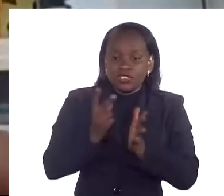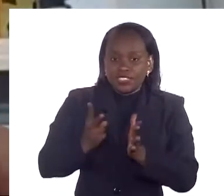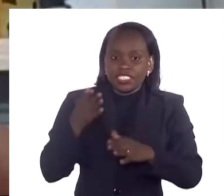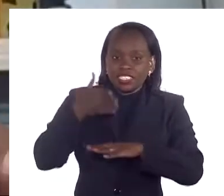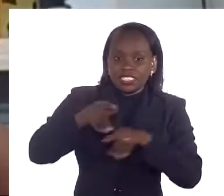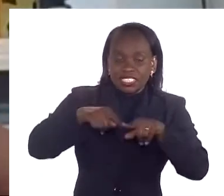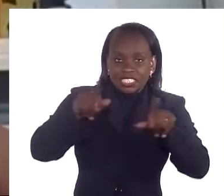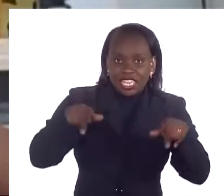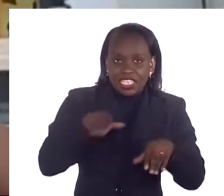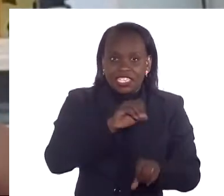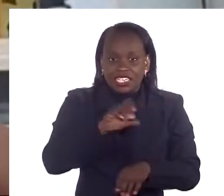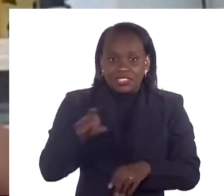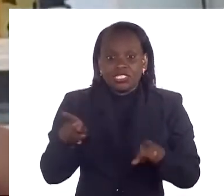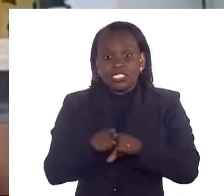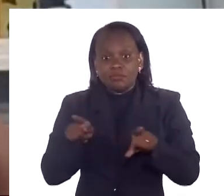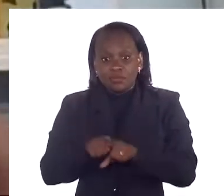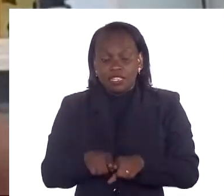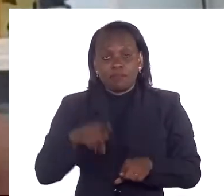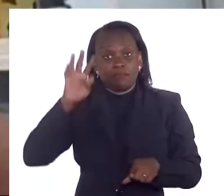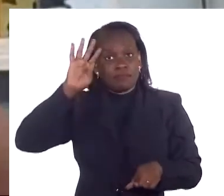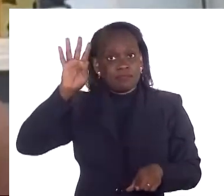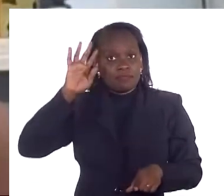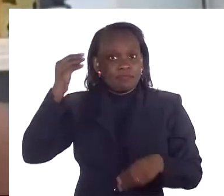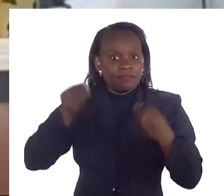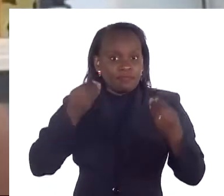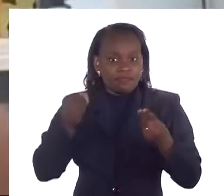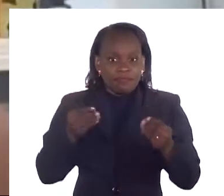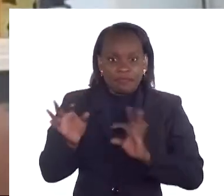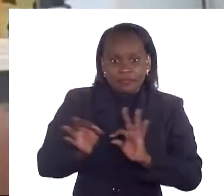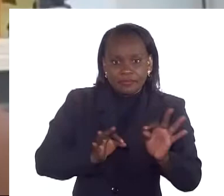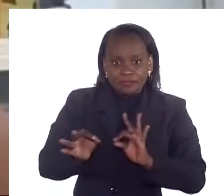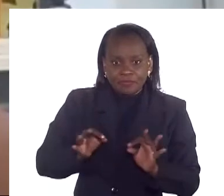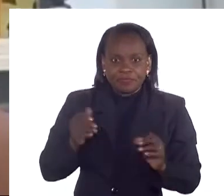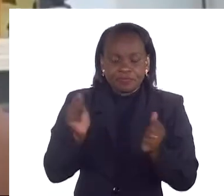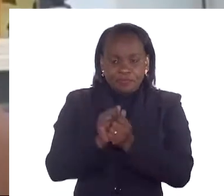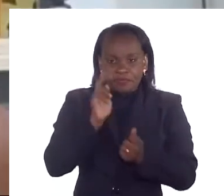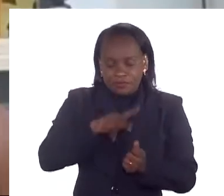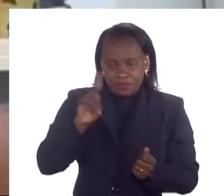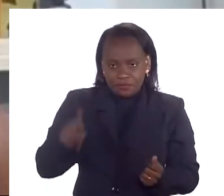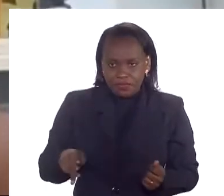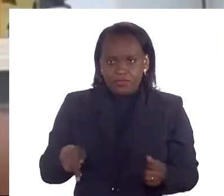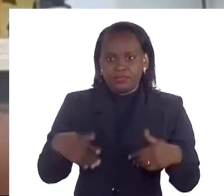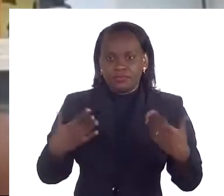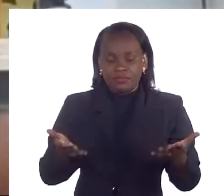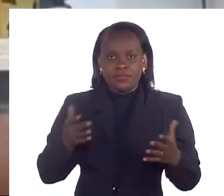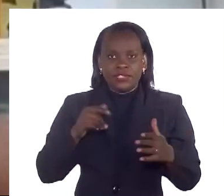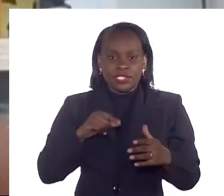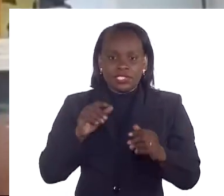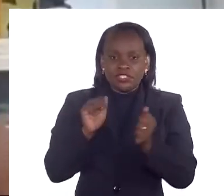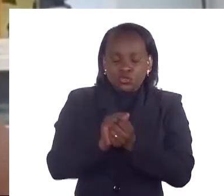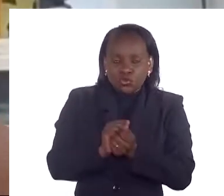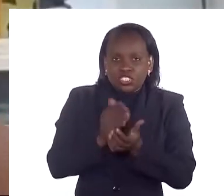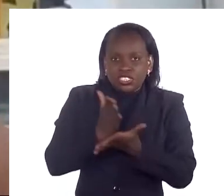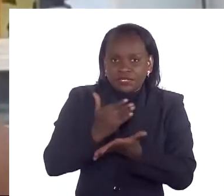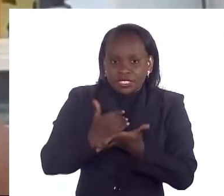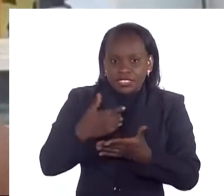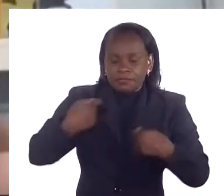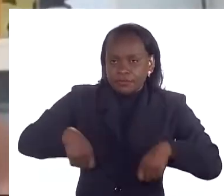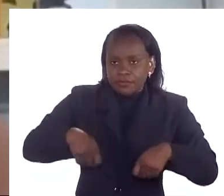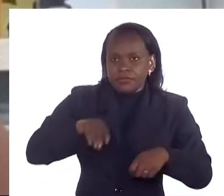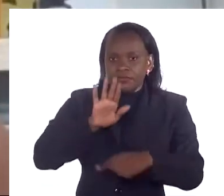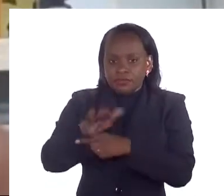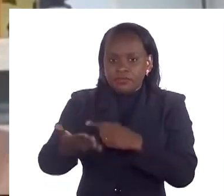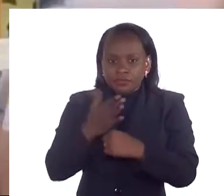semana, né, na sala de aula e também pensando nas questões de planejamento junto com esse professor. Então, a gente está dividindo juntos